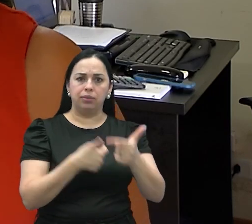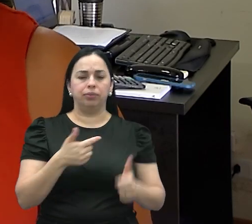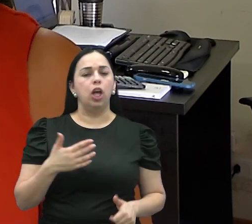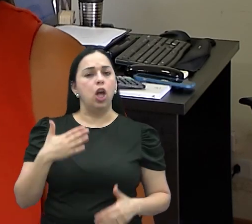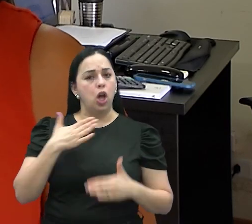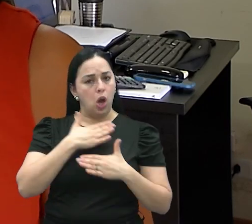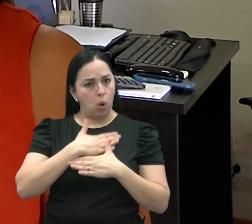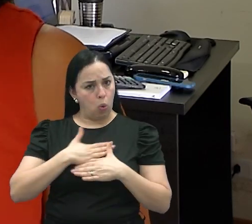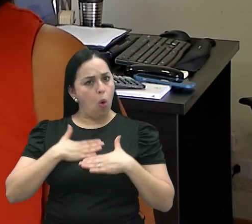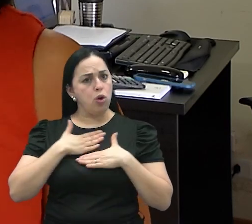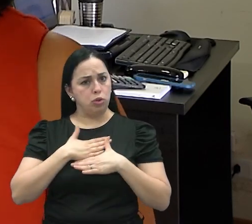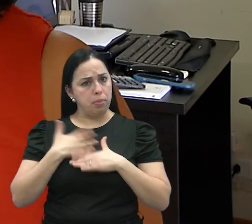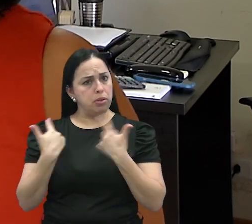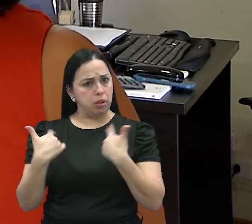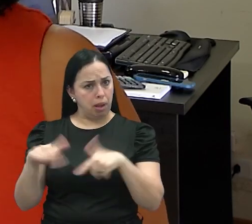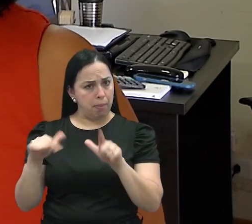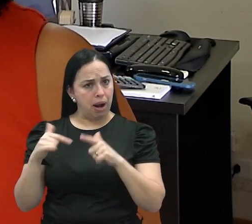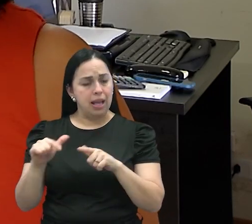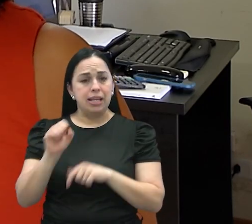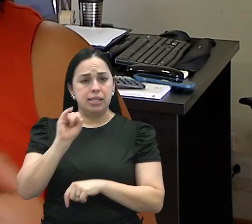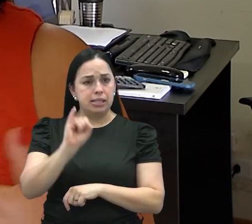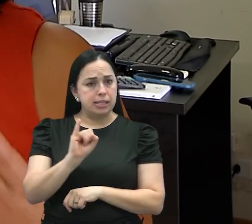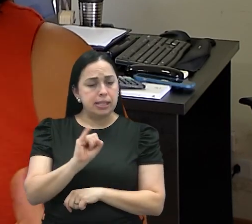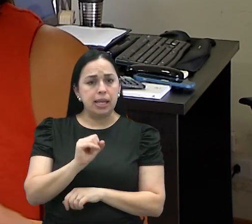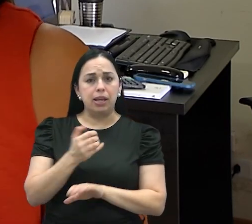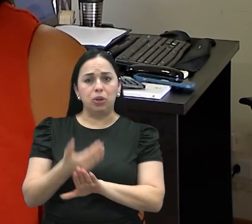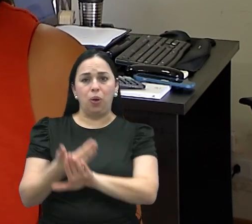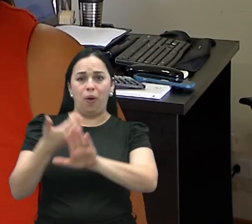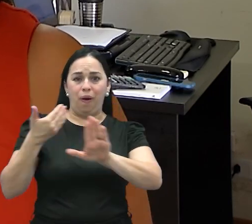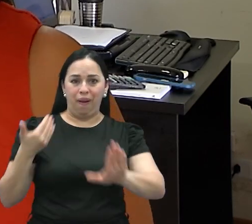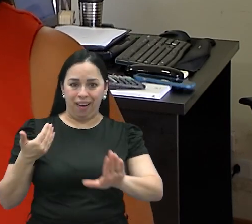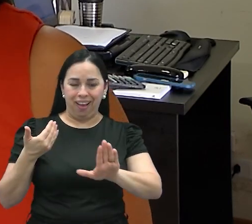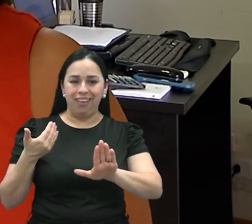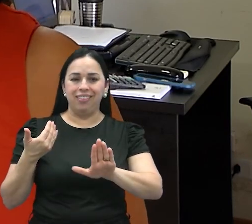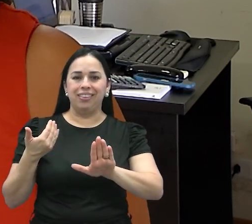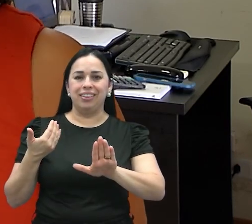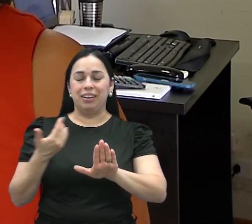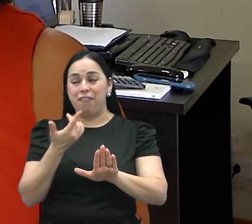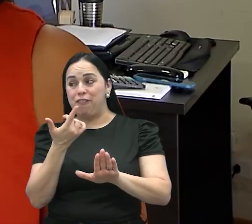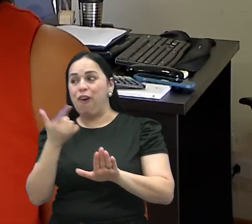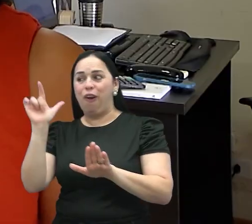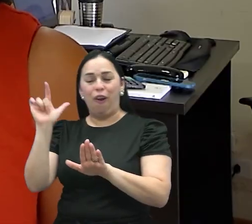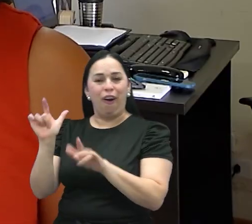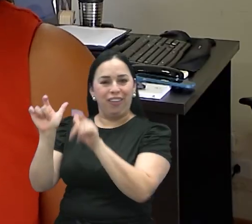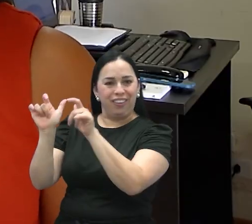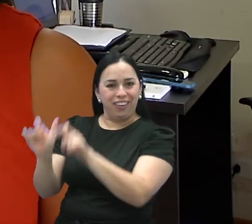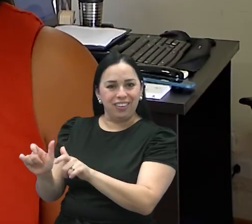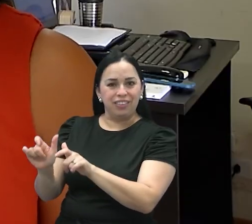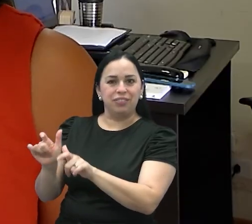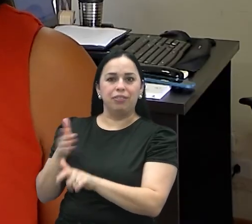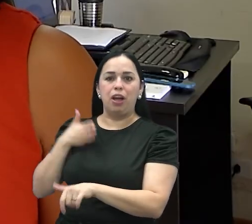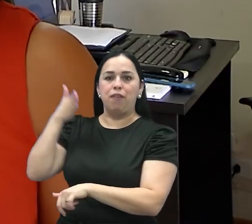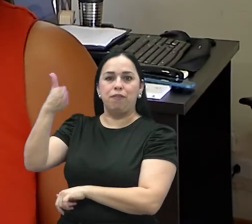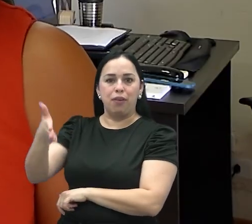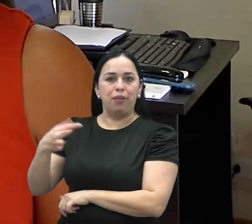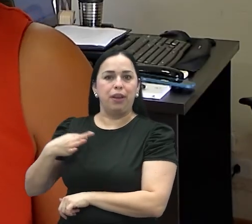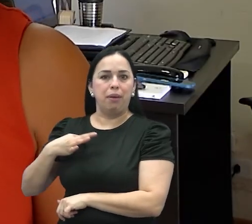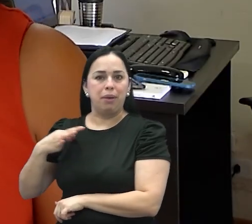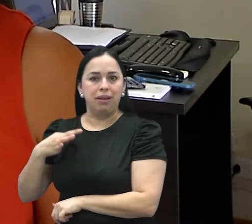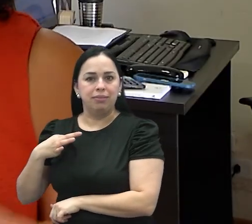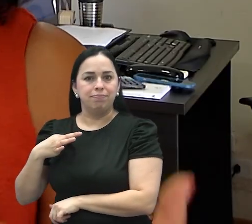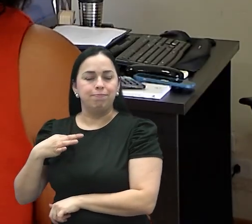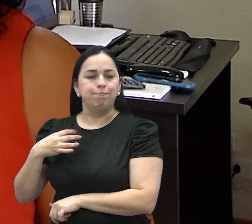do que faço, sinto falta. Inclusive, quando eu estou dentro de algum trabalho fora daqui, um voluntário, numa igreja,